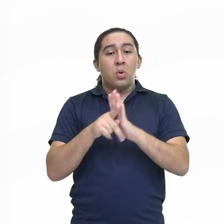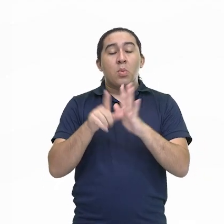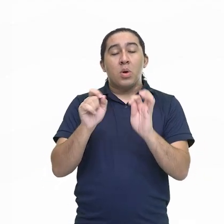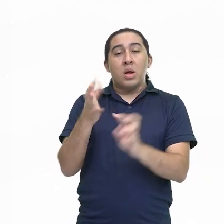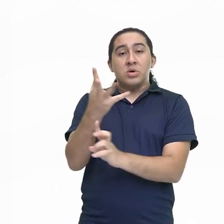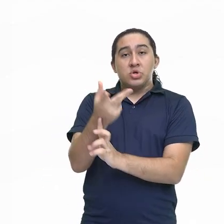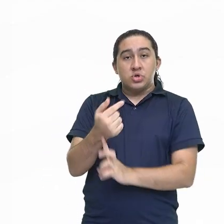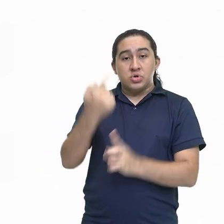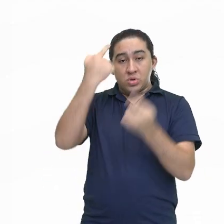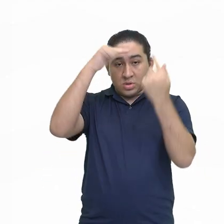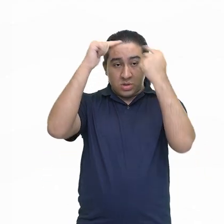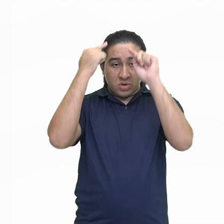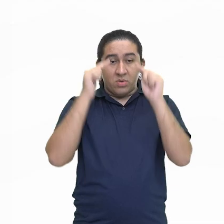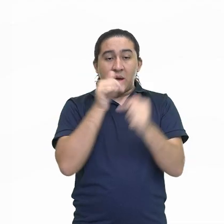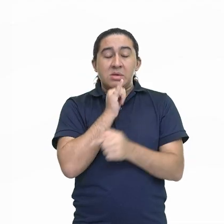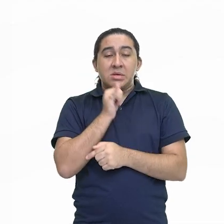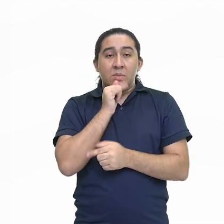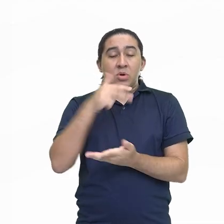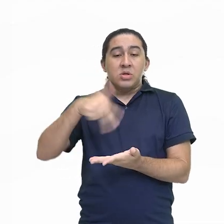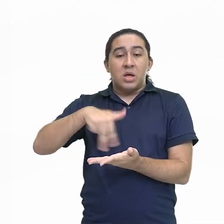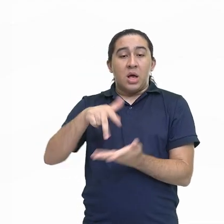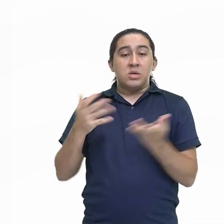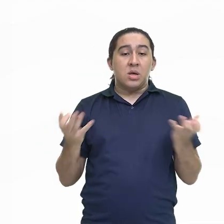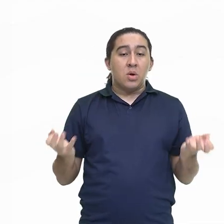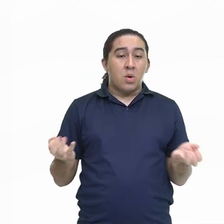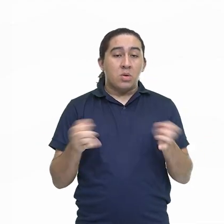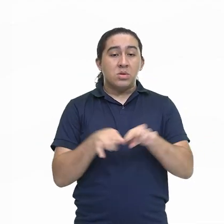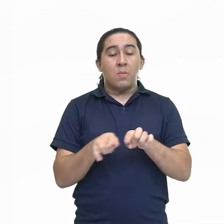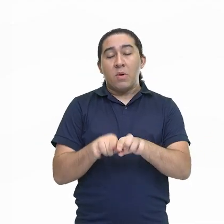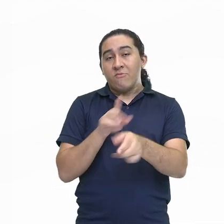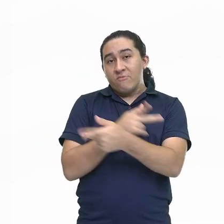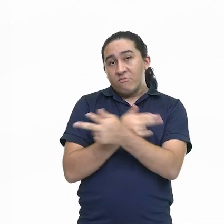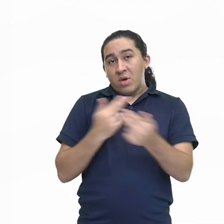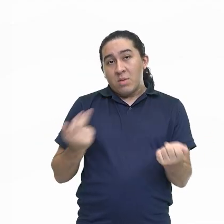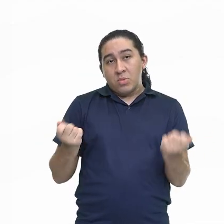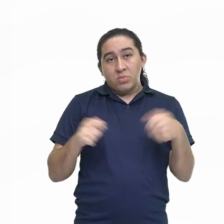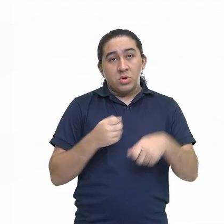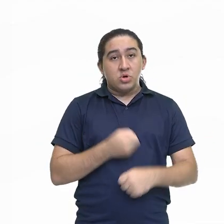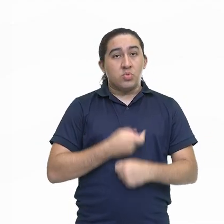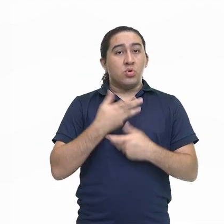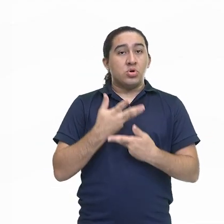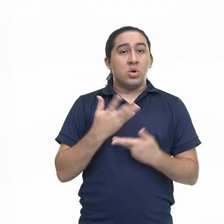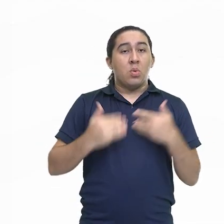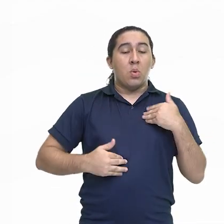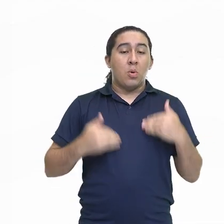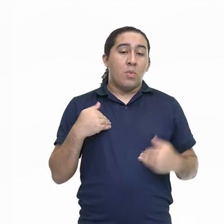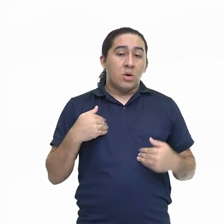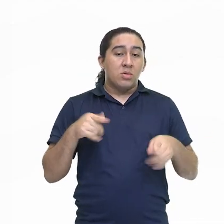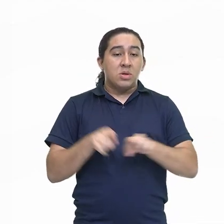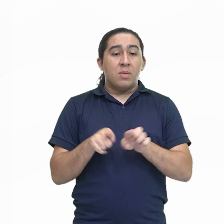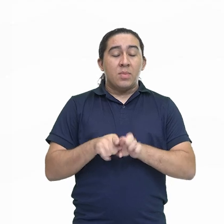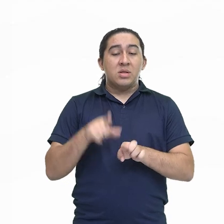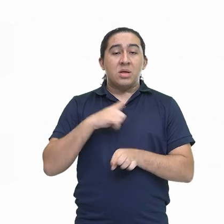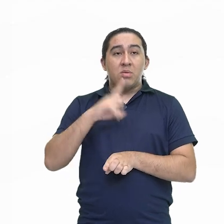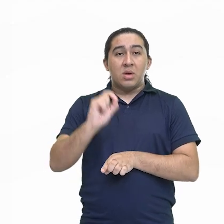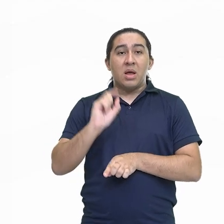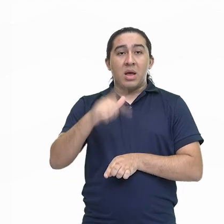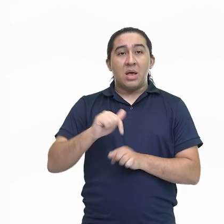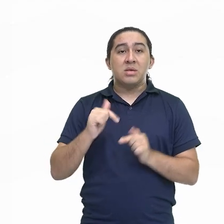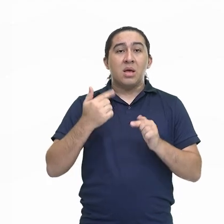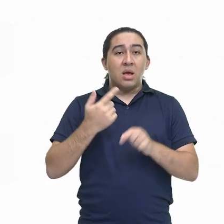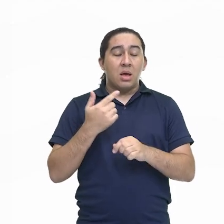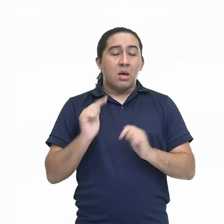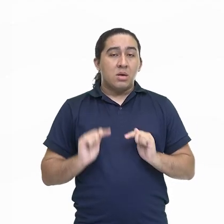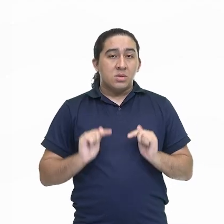componentes artísticos e criativos, como a dança, a yoga, outras formas de expressão corporal. Ressignificar essas práticas podem